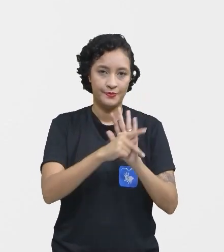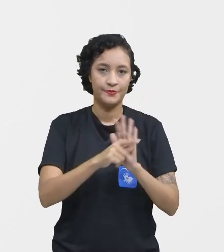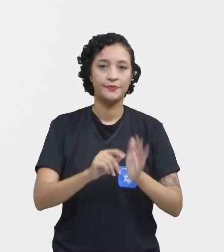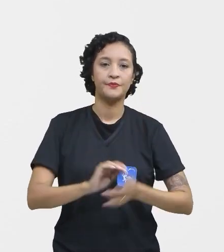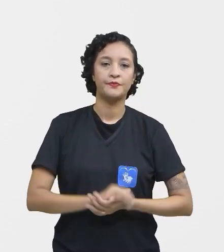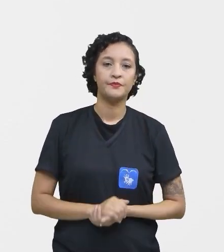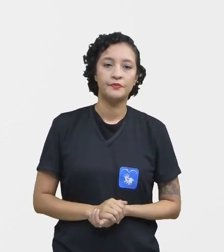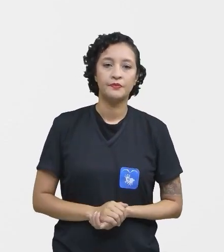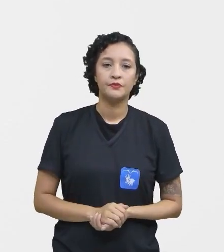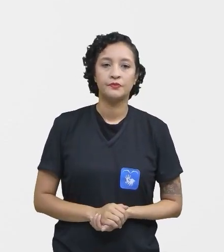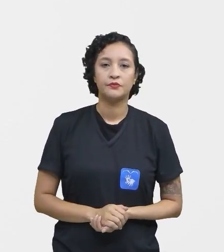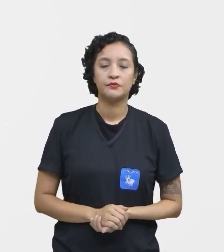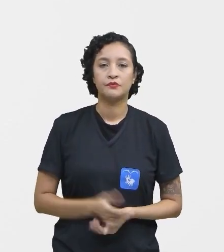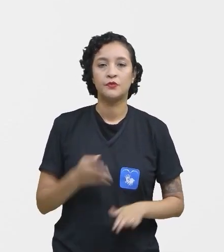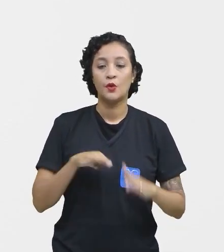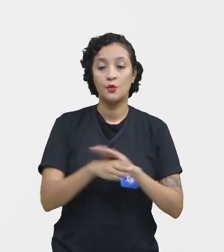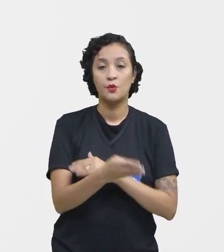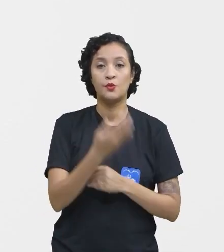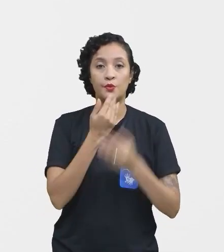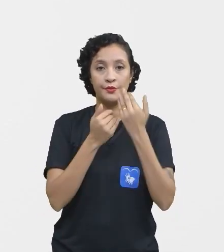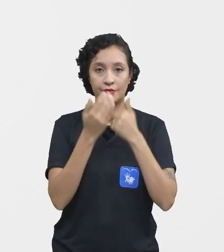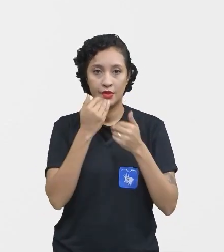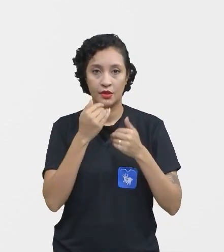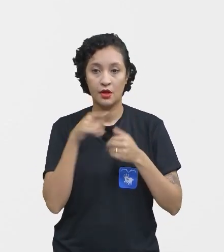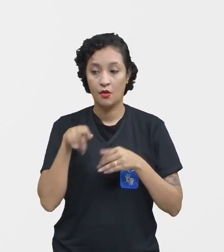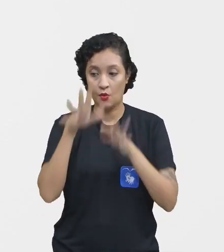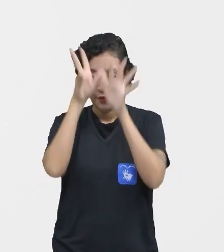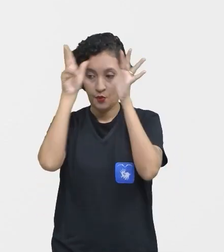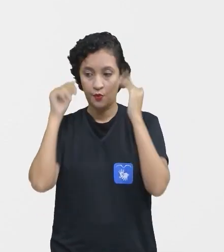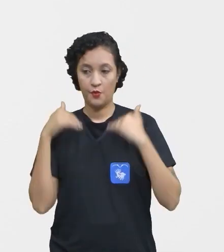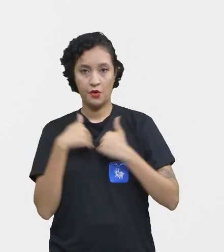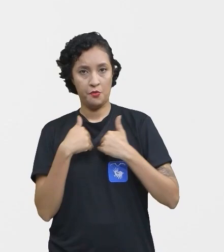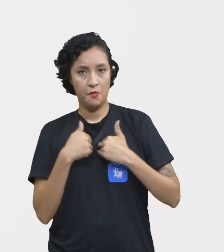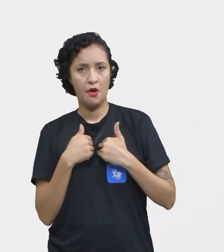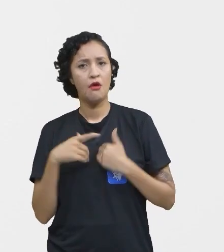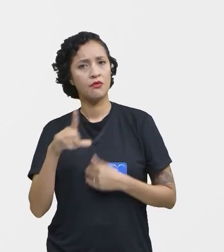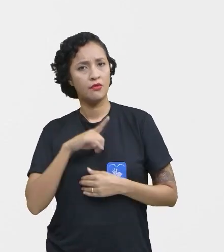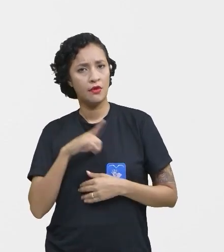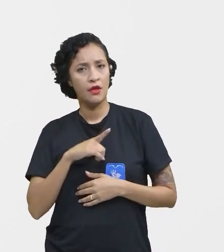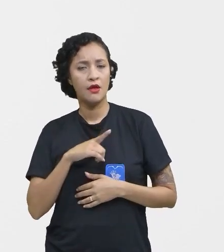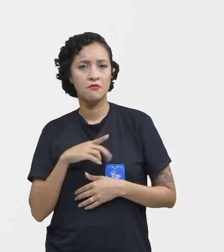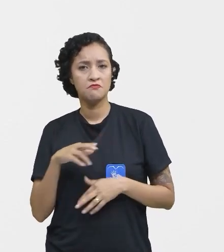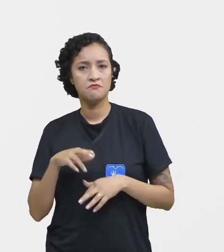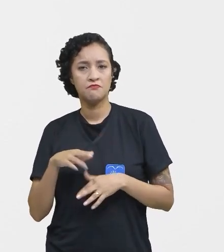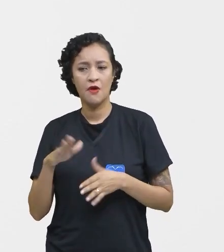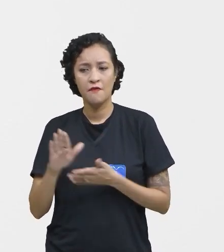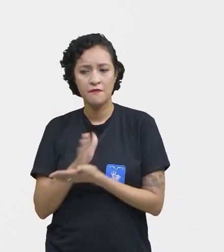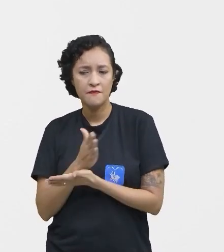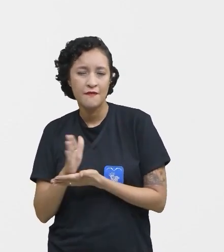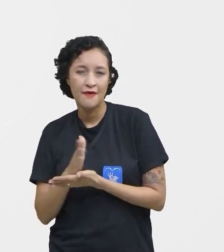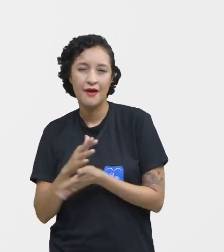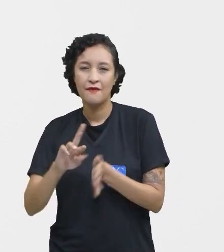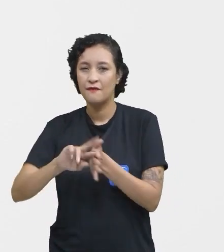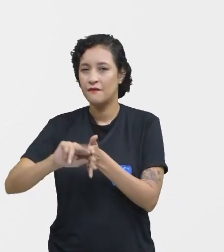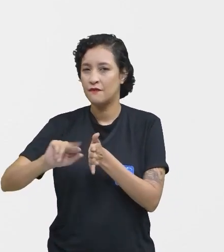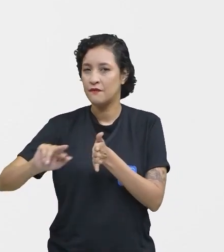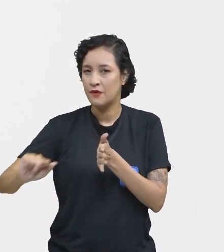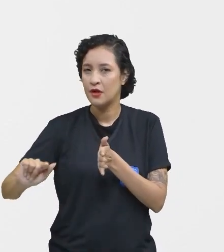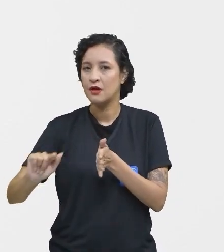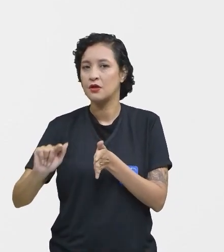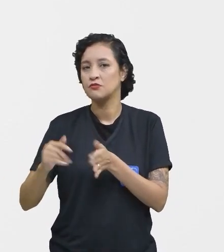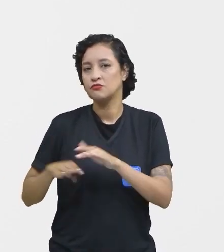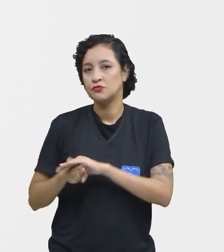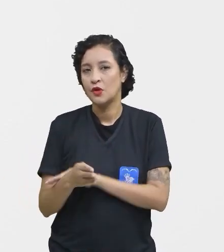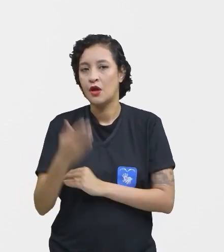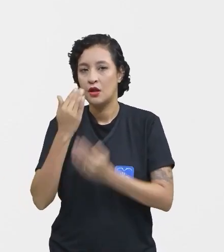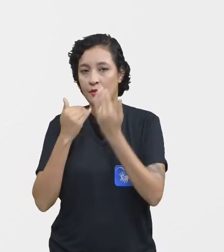Hábitos alimentares. O mesmo animal pode apresentar diferentes hábitos alimentares, dependendo do ambiente onde ele